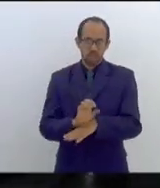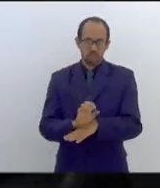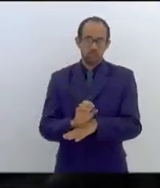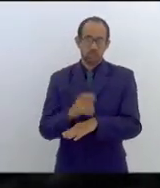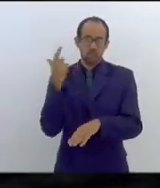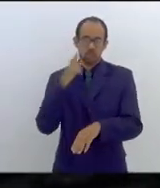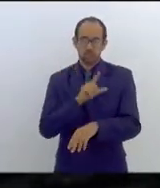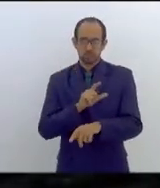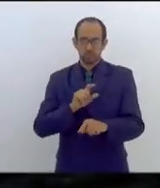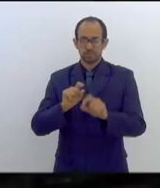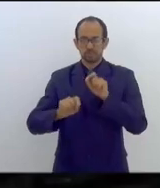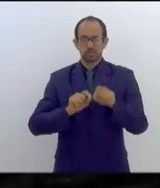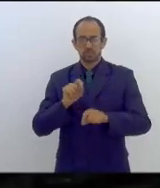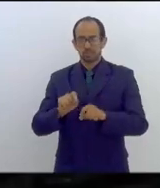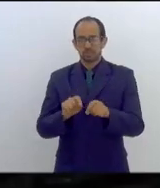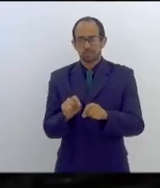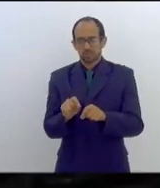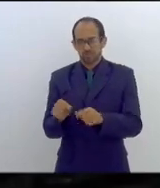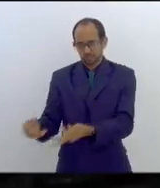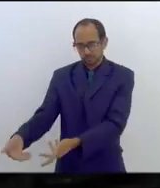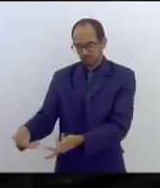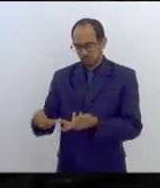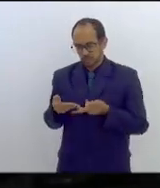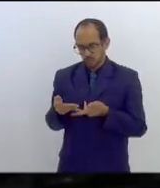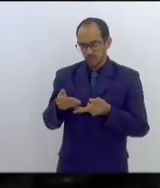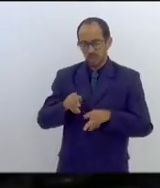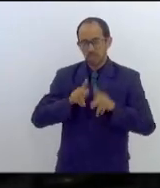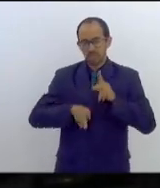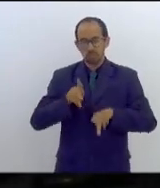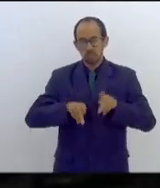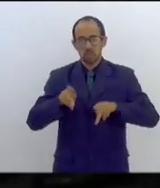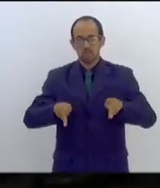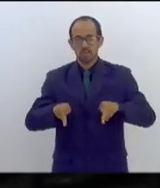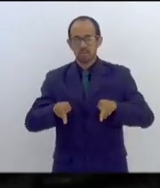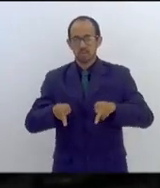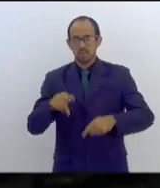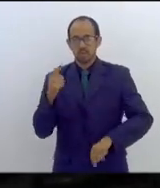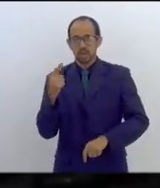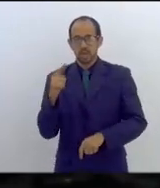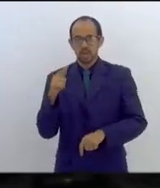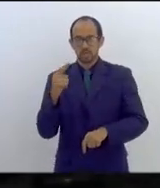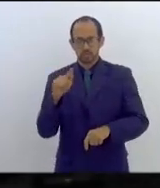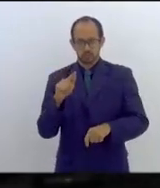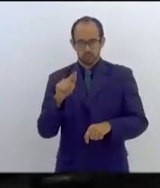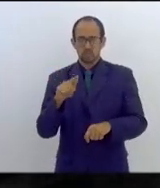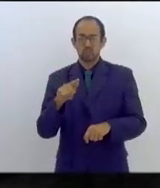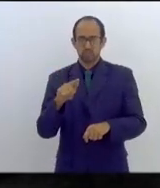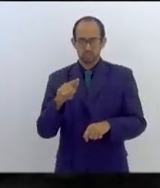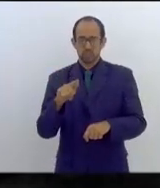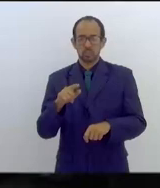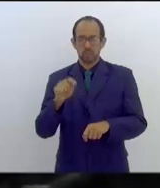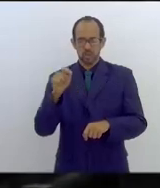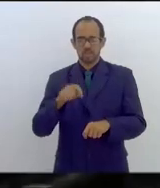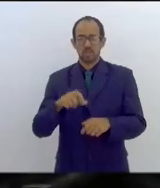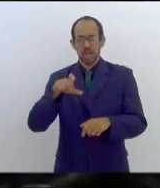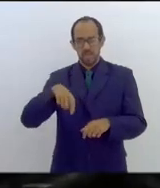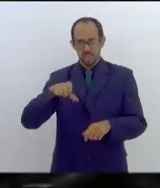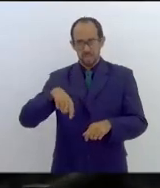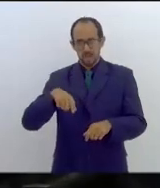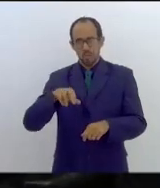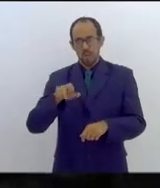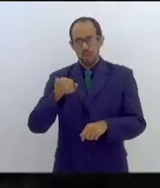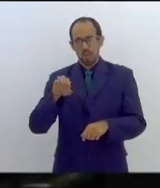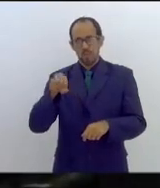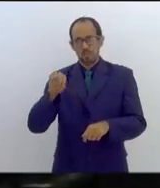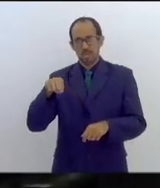possa acudir a essa população garantindo o cartão Recomeçar. Inclusive, em algumas cidades